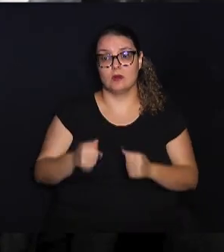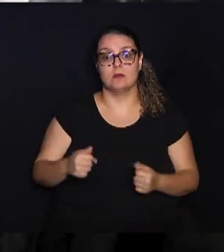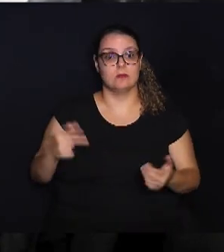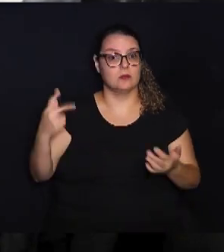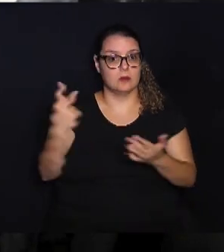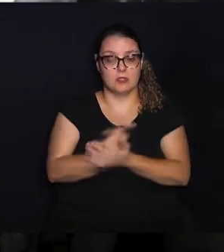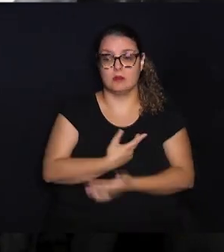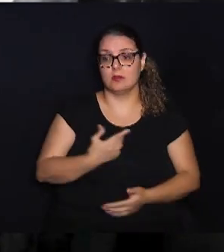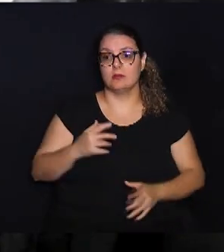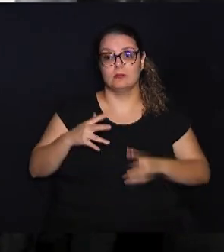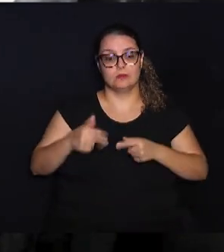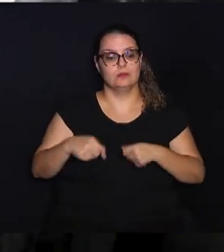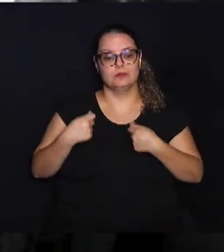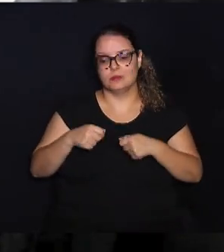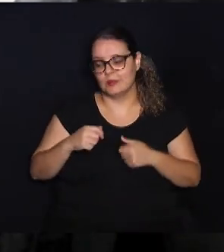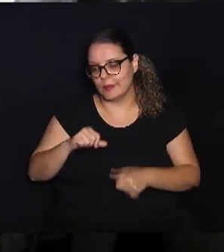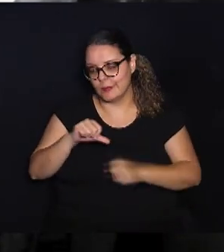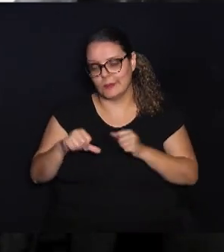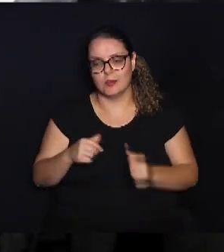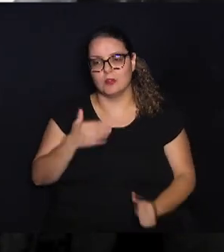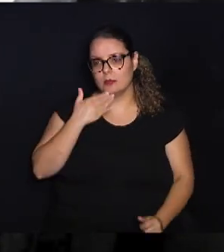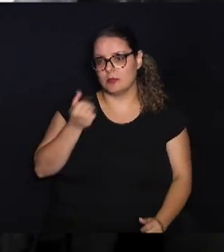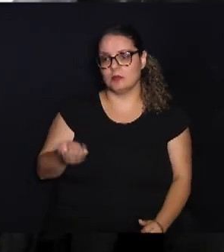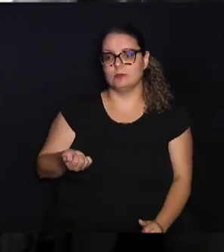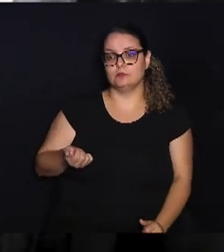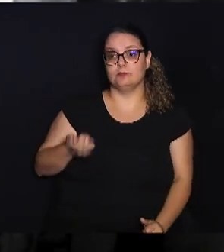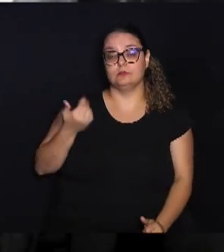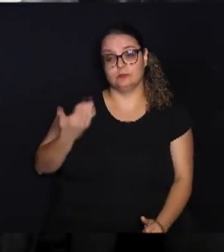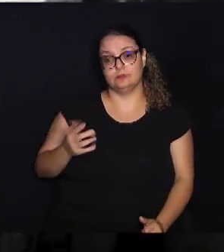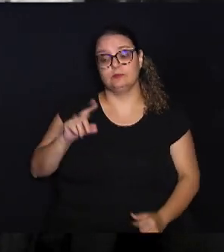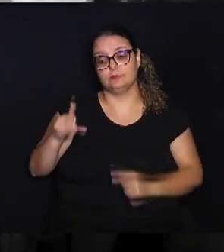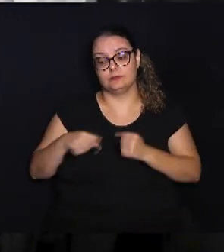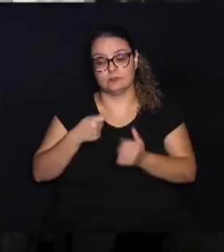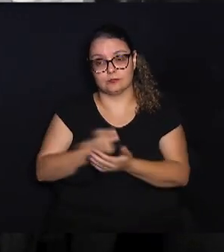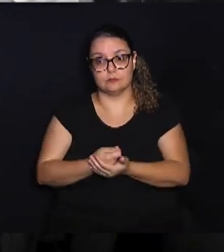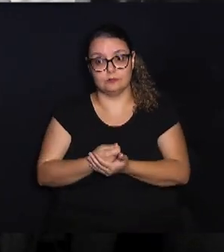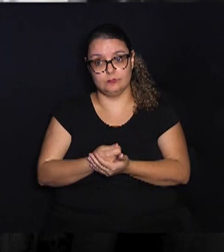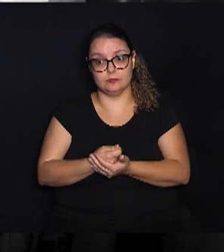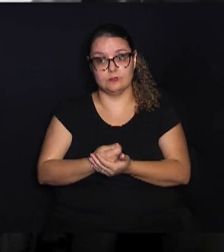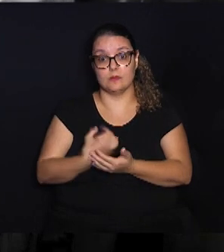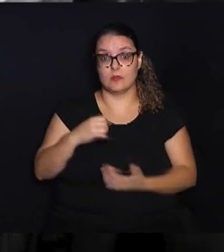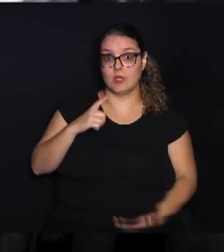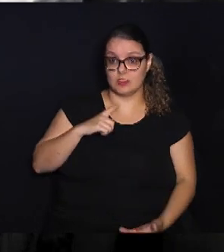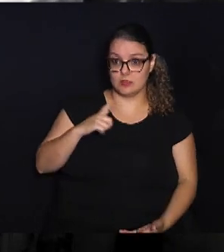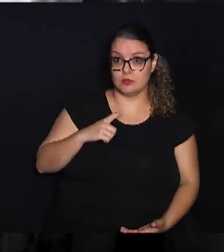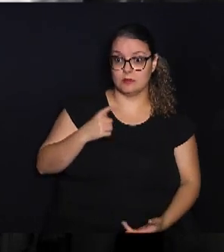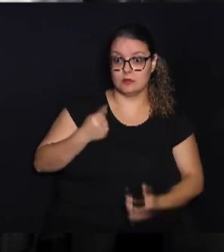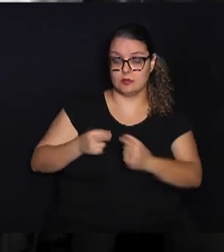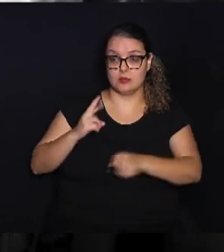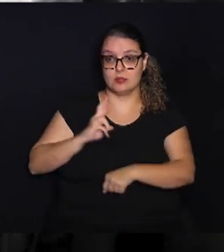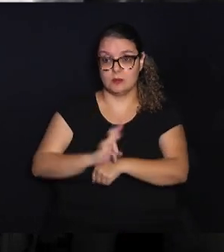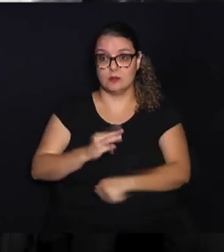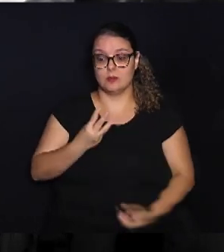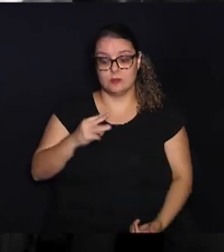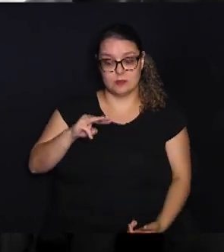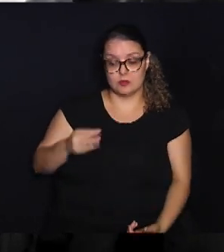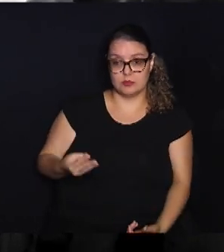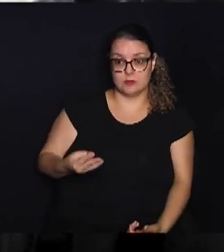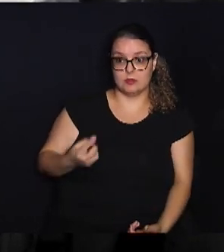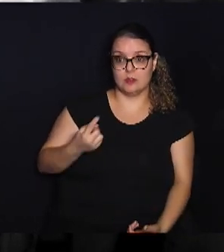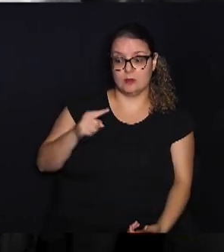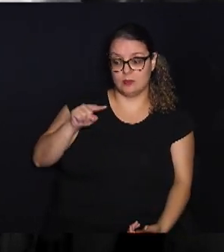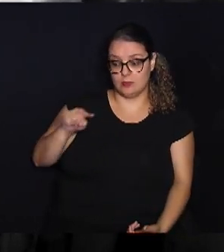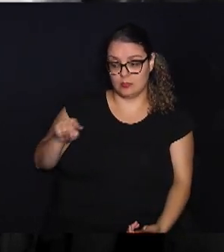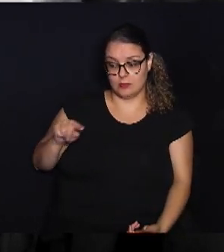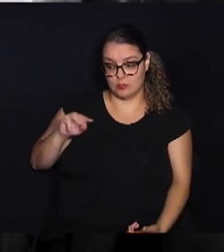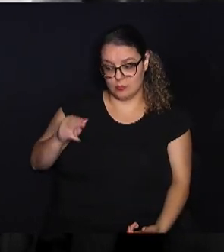e tal. Aí, a emenda nesse sentido, se eu tenho os recursos aqui, os 3 milhões que eu tenho para destinar, 1,5 milhão eu sou obrigado